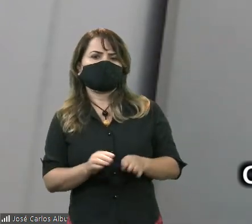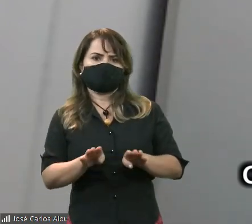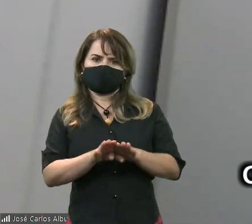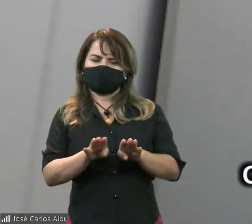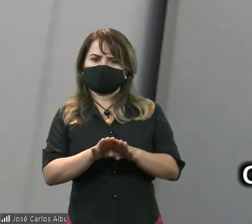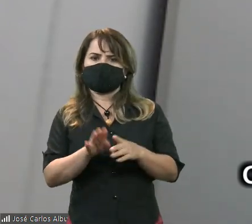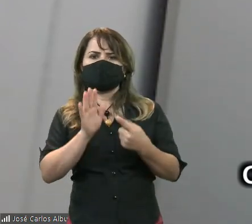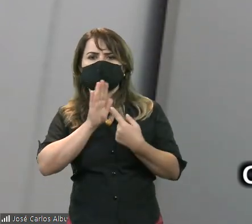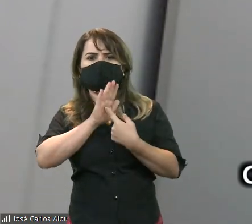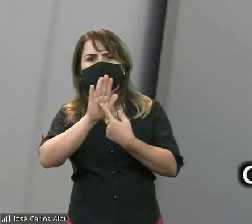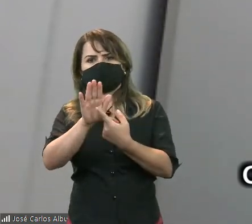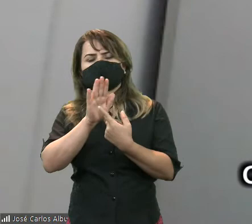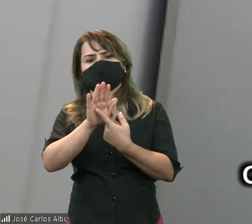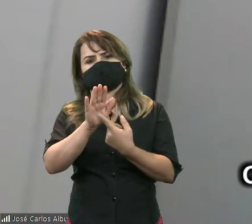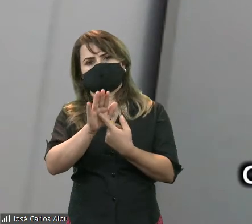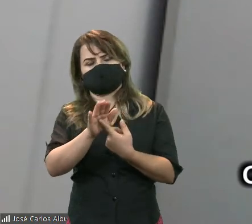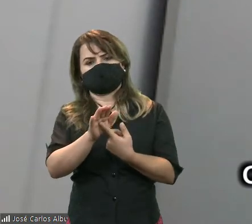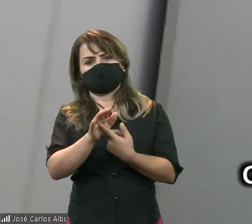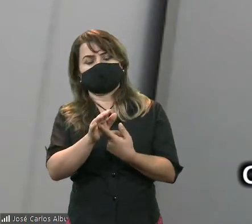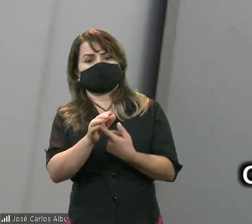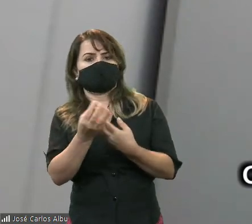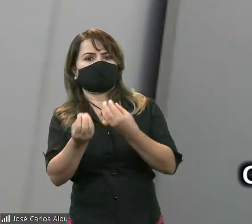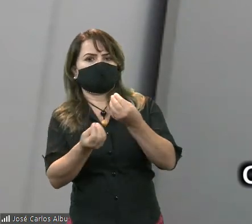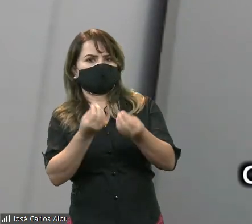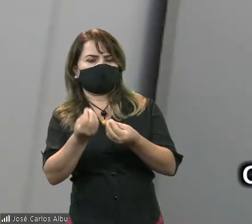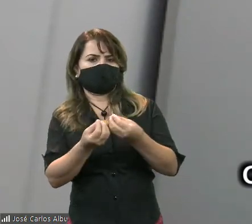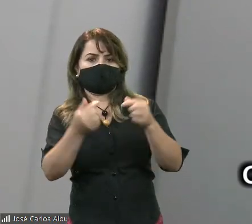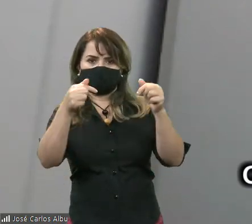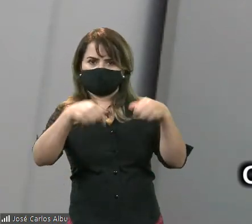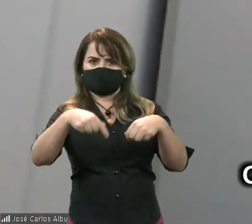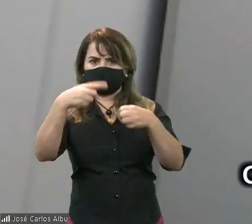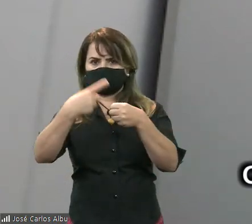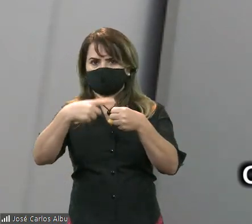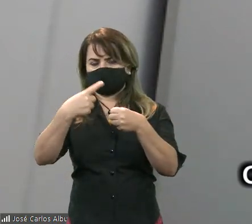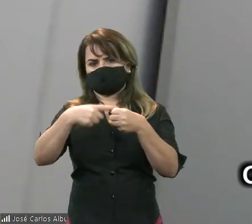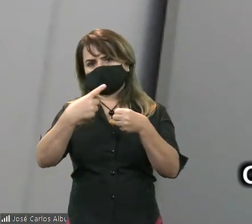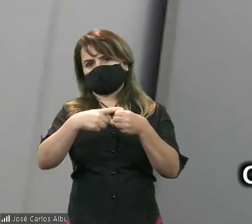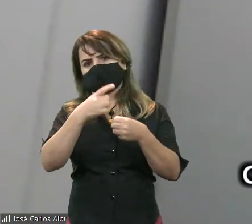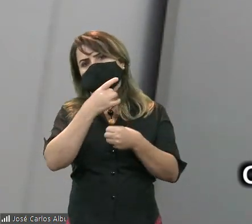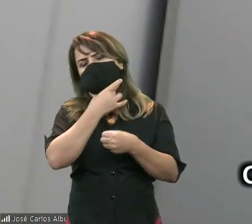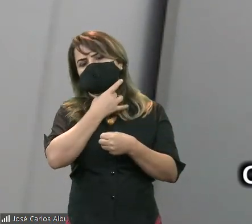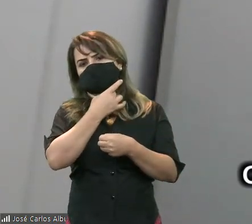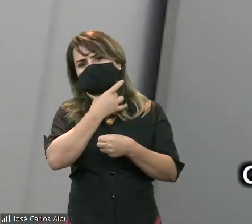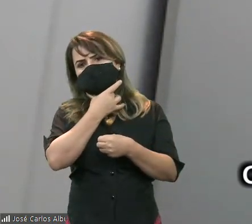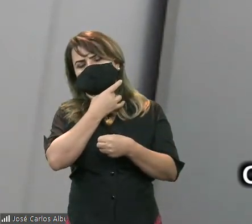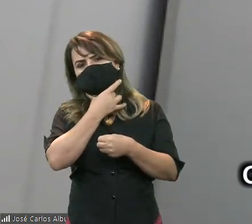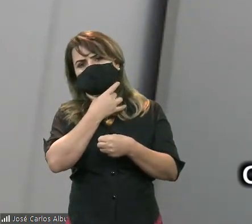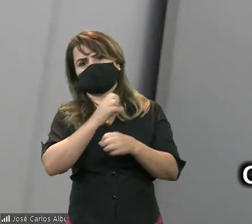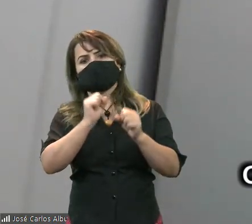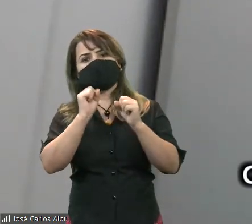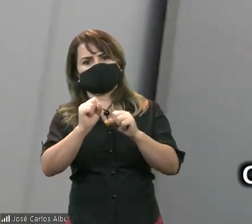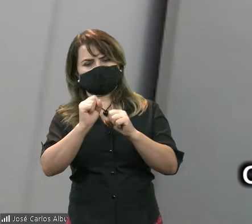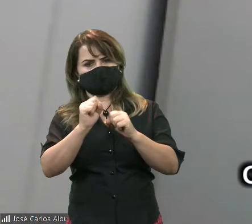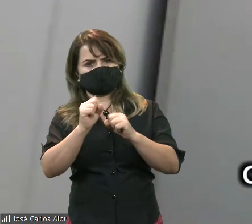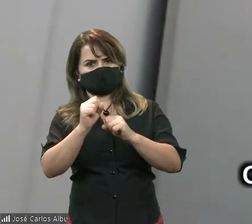a condições que nós temos aí, favorável aqui na nossa cidade, aí, para a utilização dos trilhos.